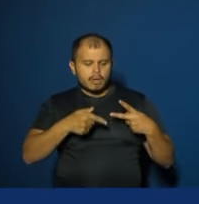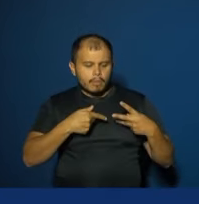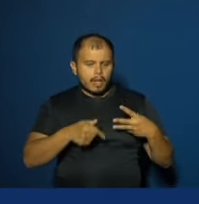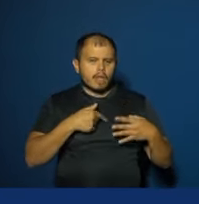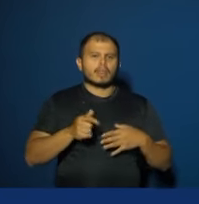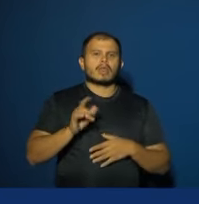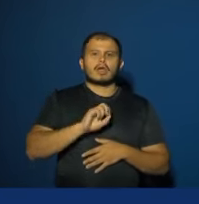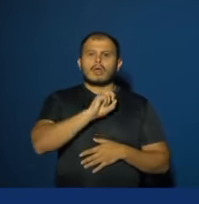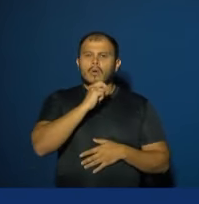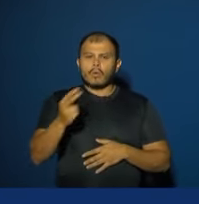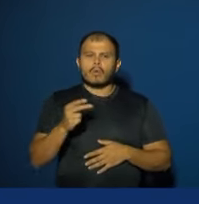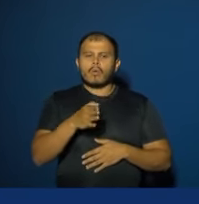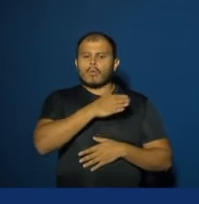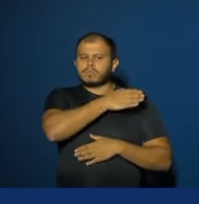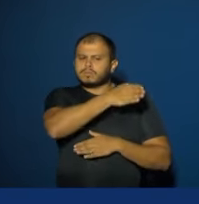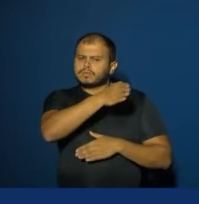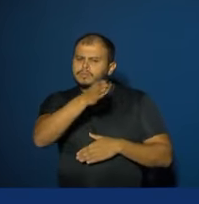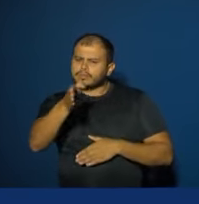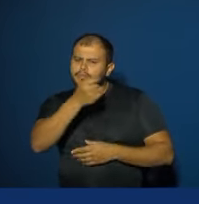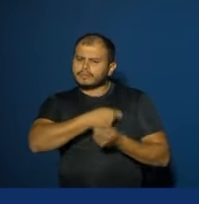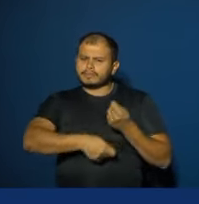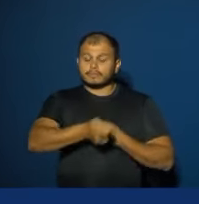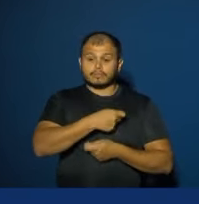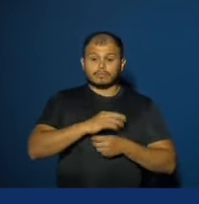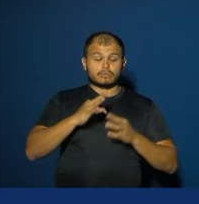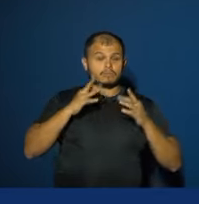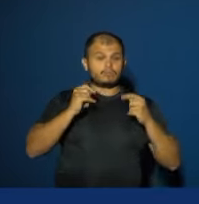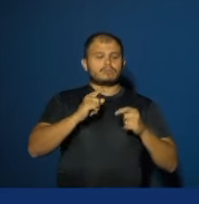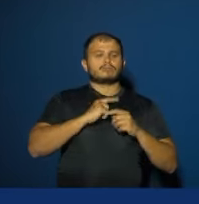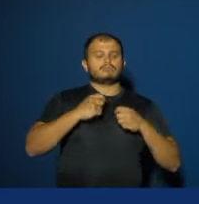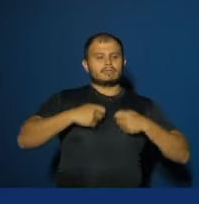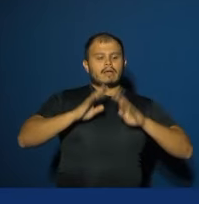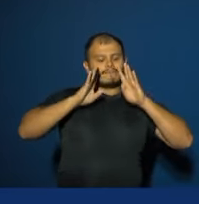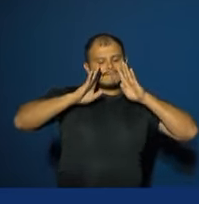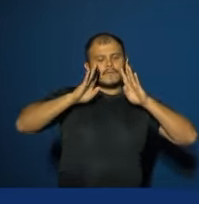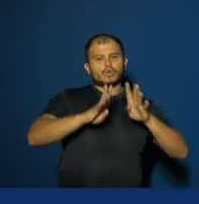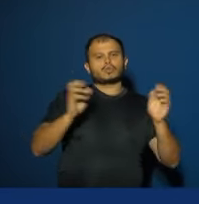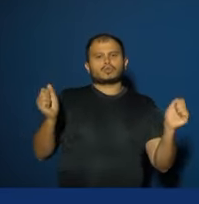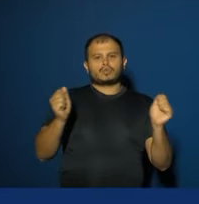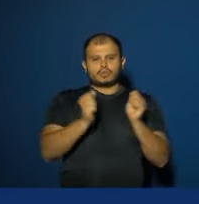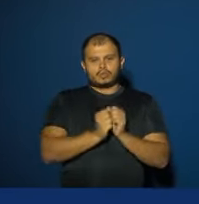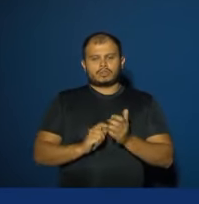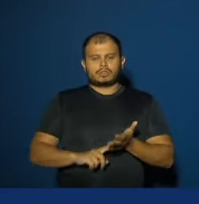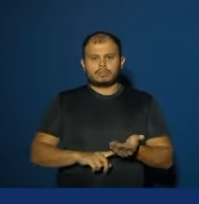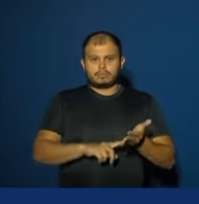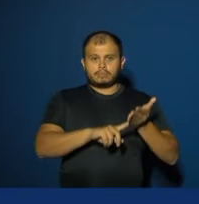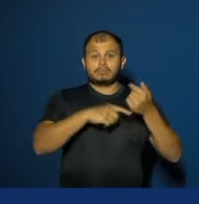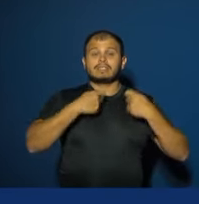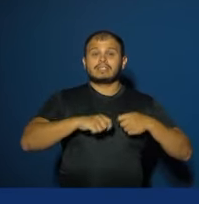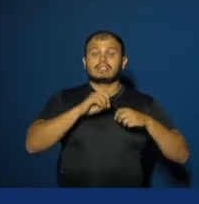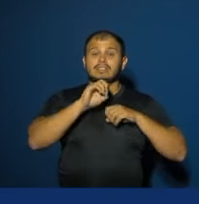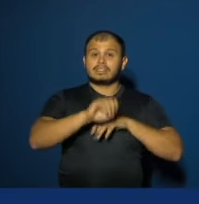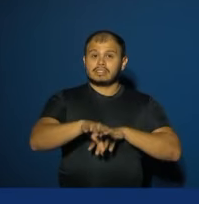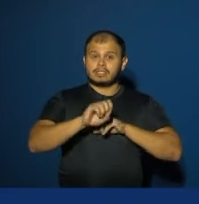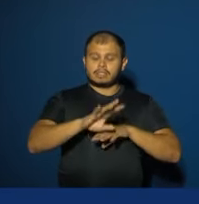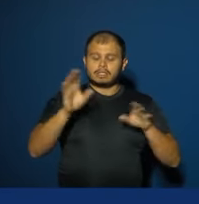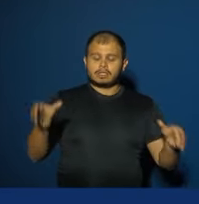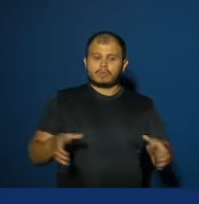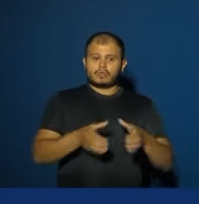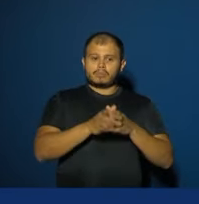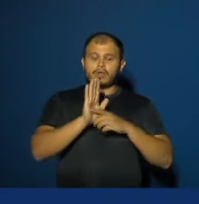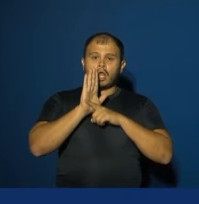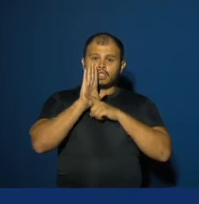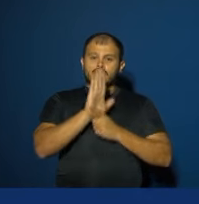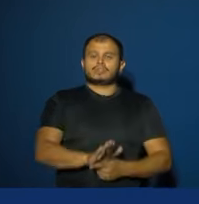determinado tipo de mercado é isso tudo com medição com tecnologia então ensinar o nosso time a usar os dados para